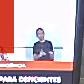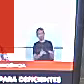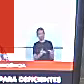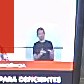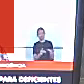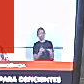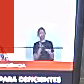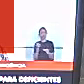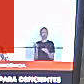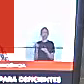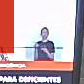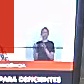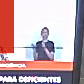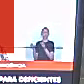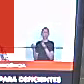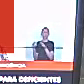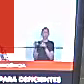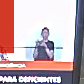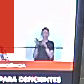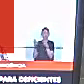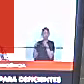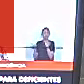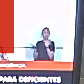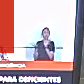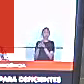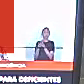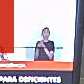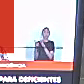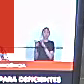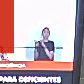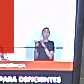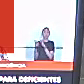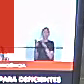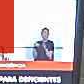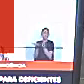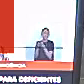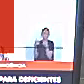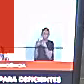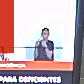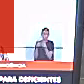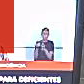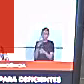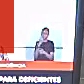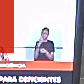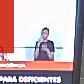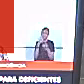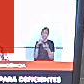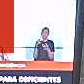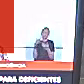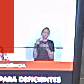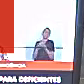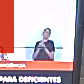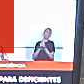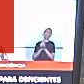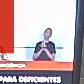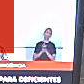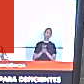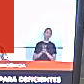guichê de rodoviária é muito humilhante. Alguma coisa tem que ser feita de uma